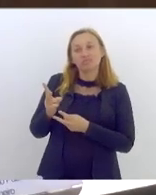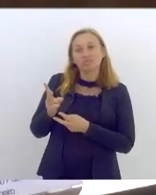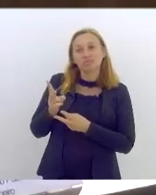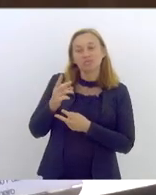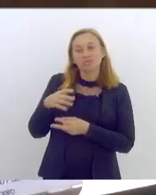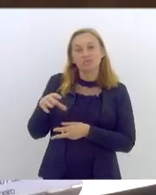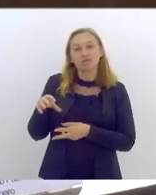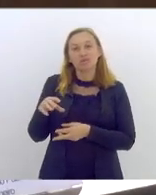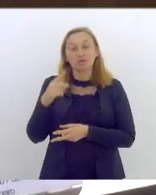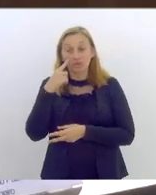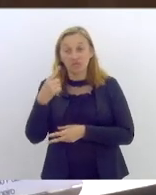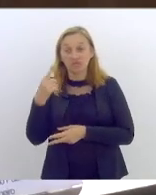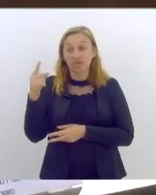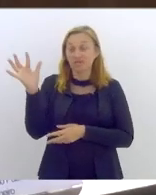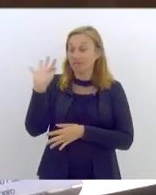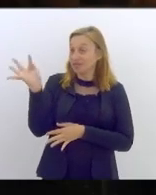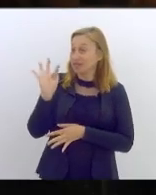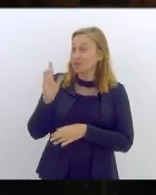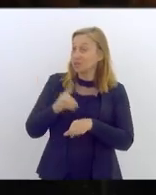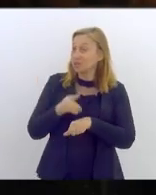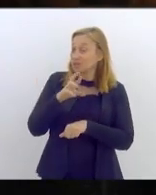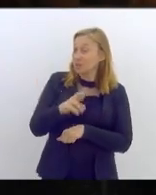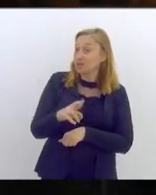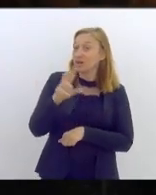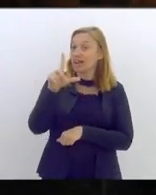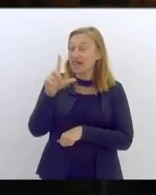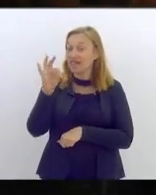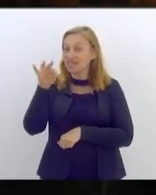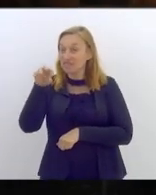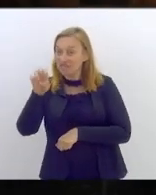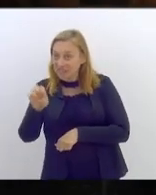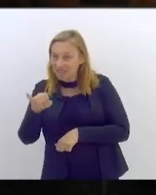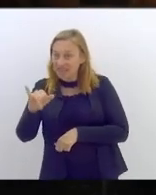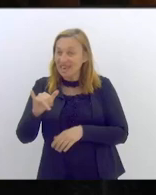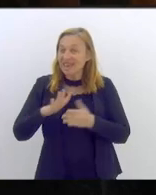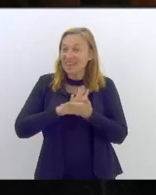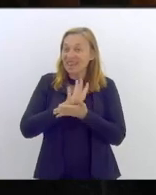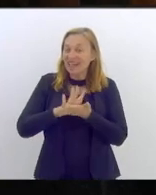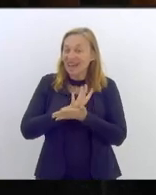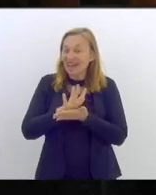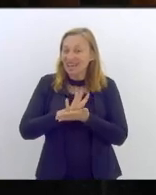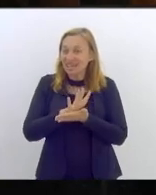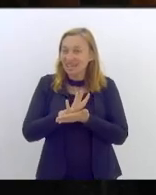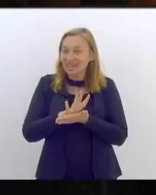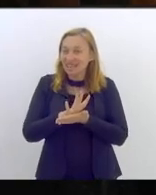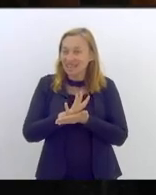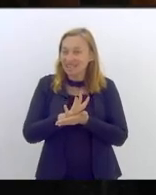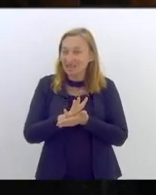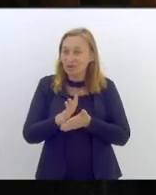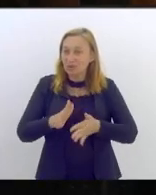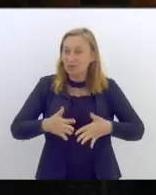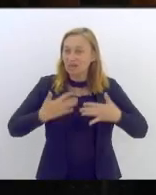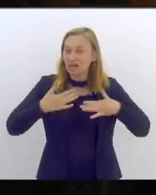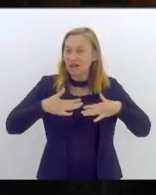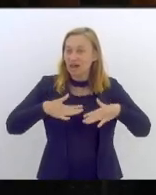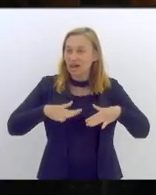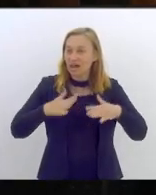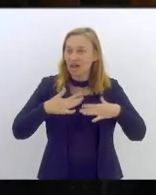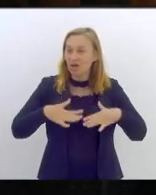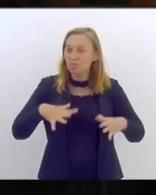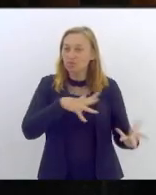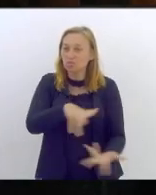até lá na faculdade Dr Levi que nada é tão suave no mundo como agradecer